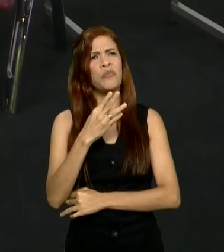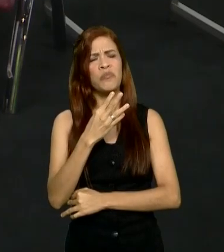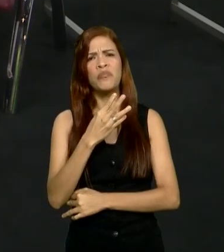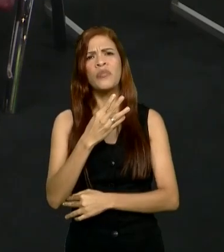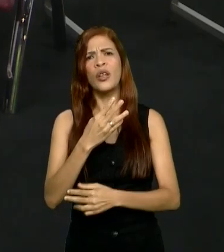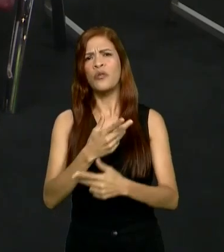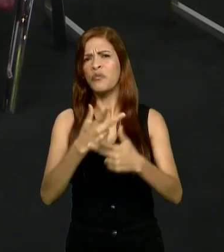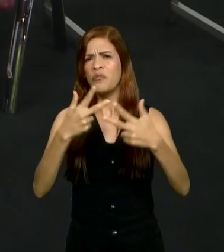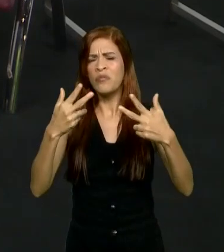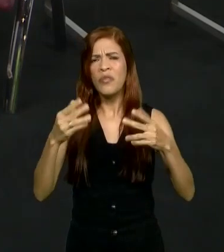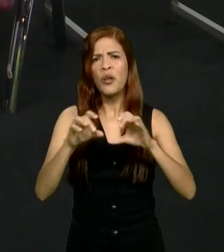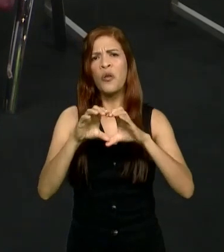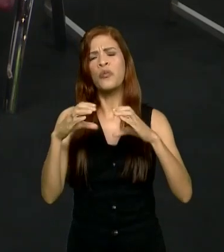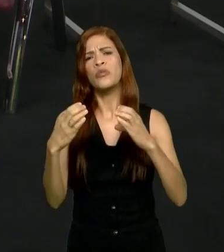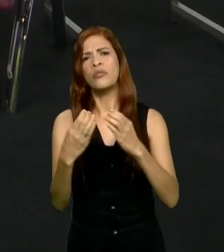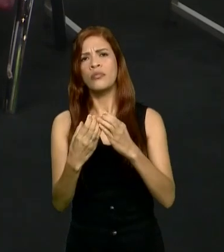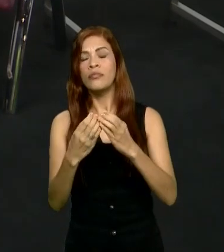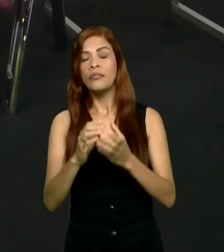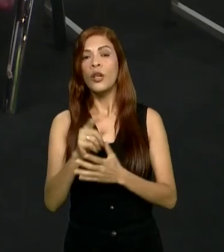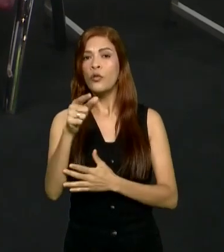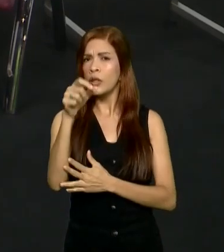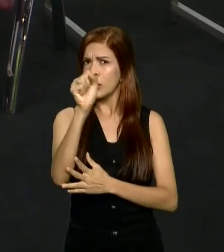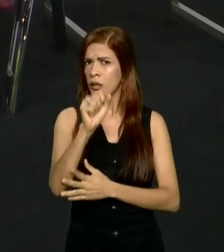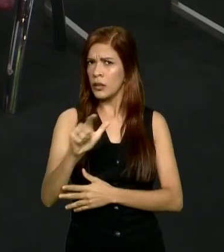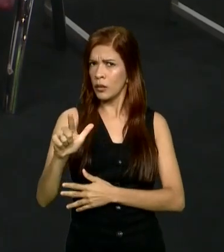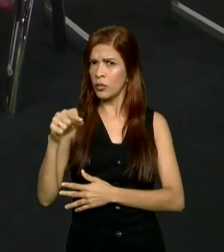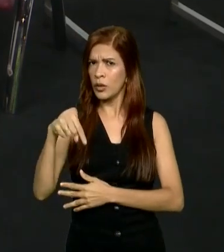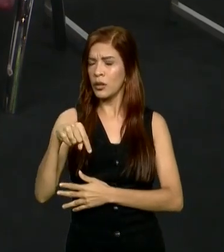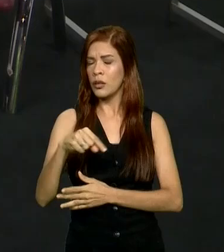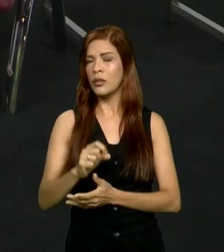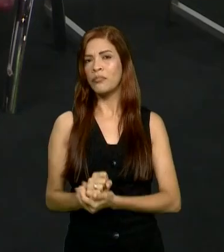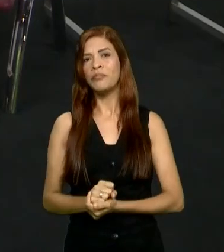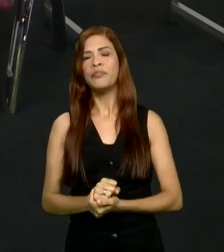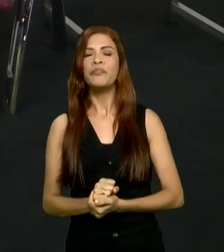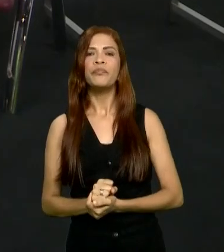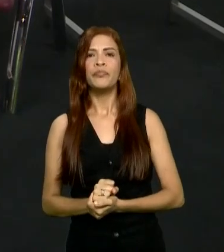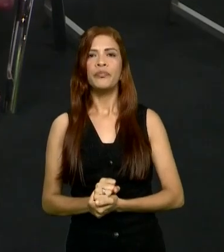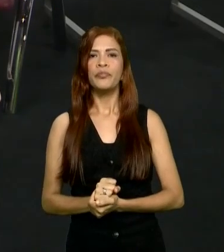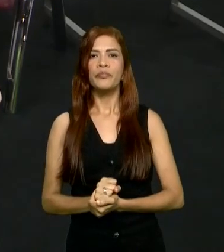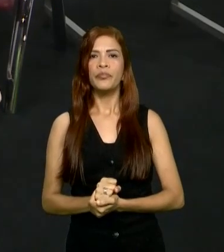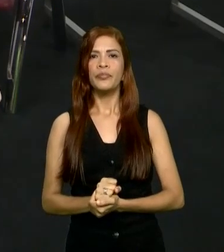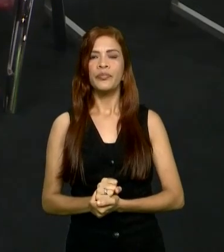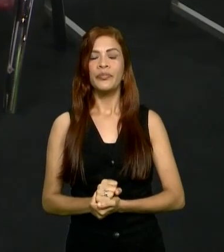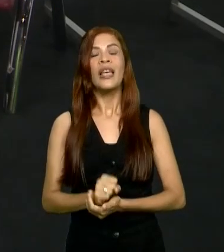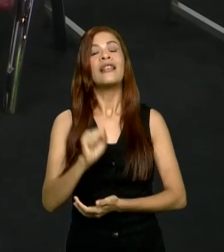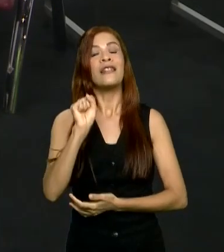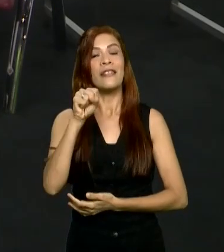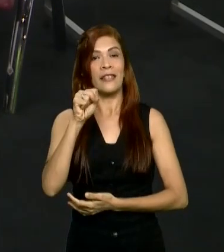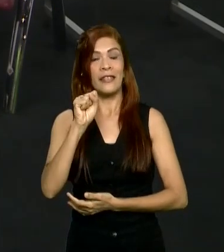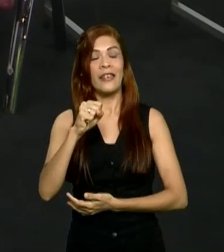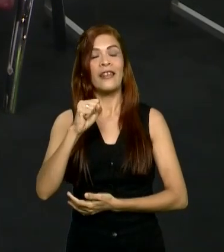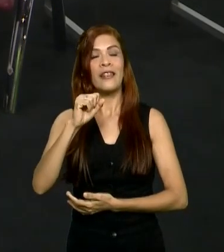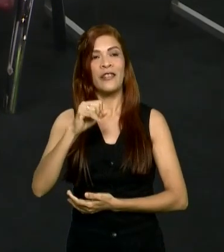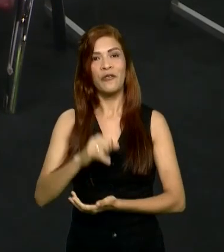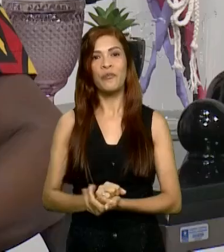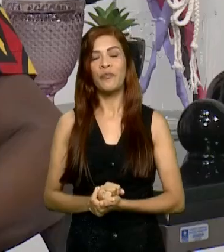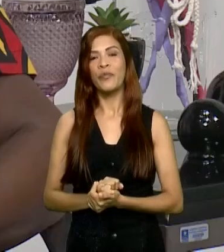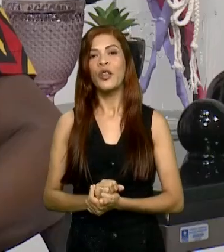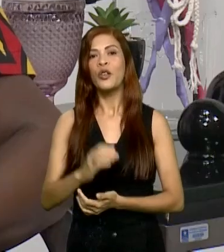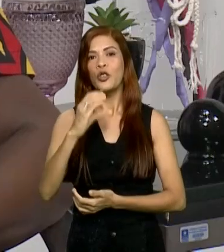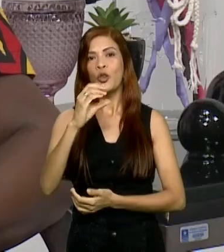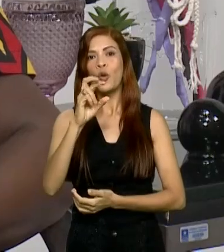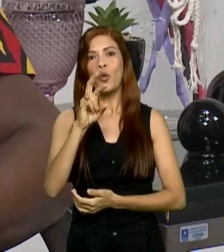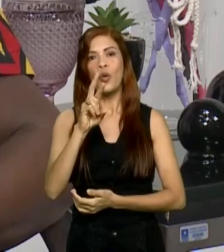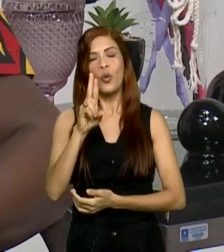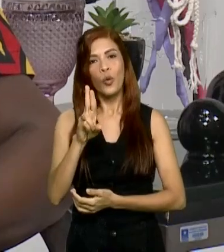essas comunidades, né? Você é daqui de São Luís, Josanina? Eu sou, com muito orgulho, eu sou filha de Cururupu,